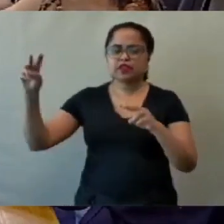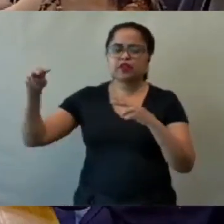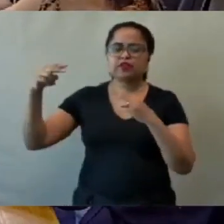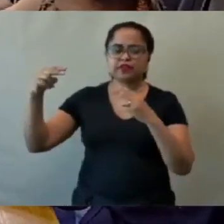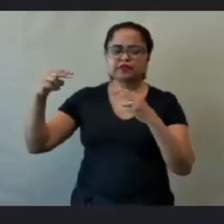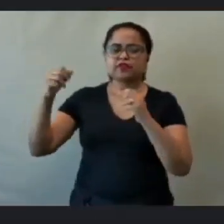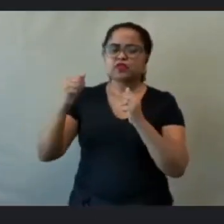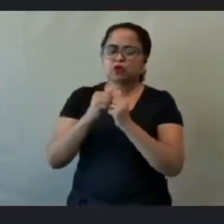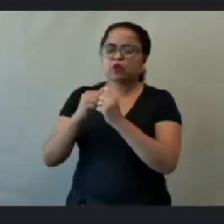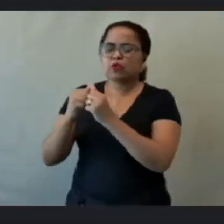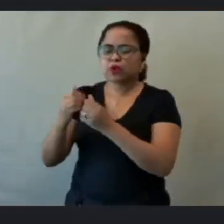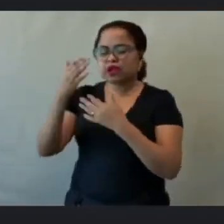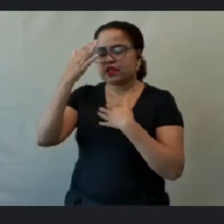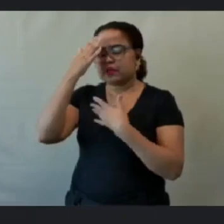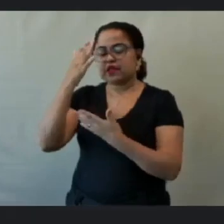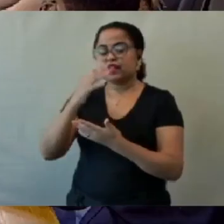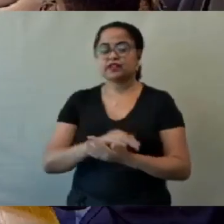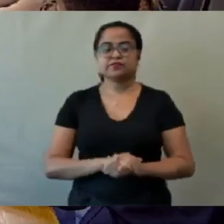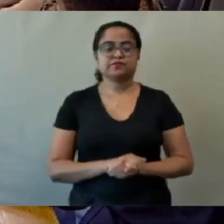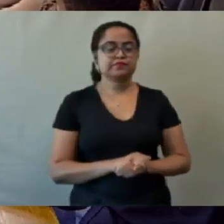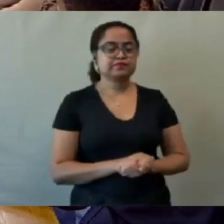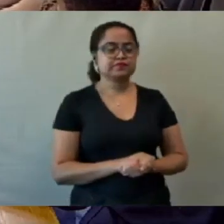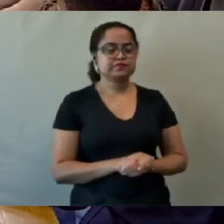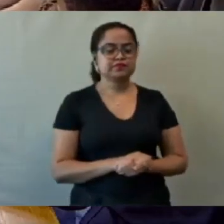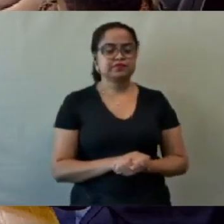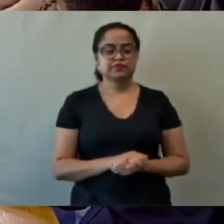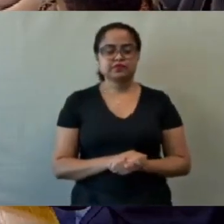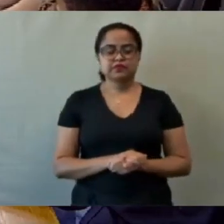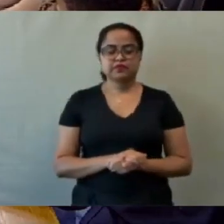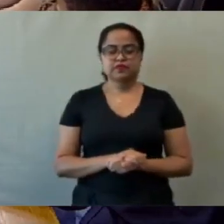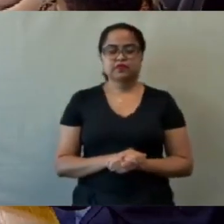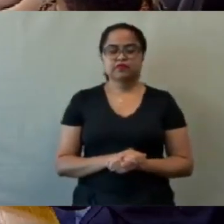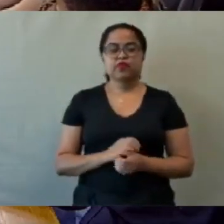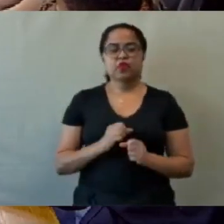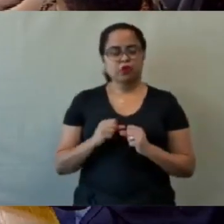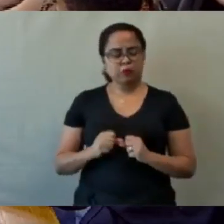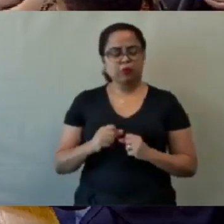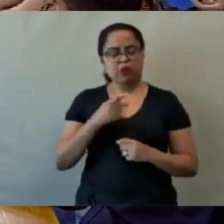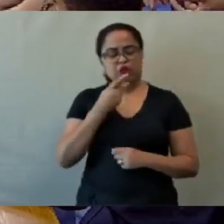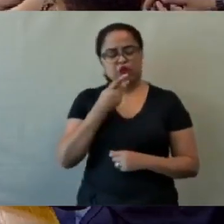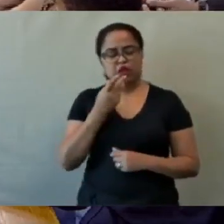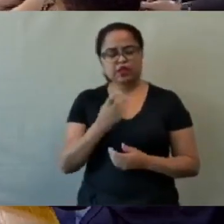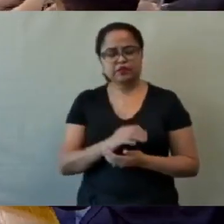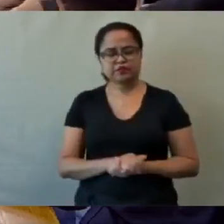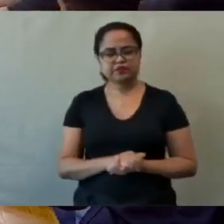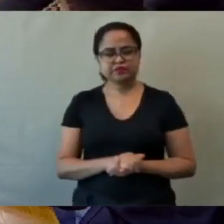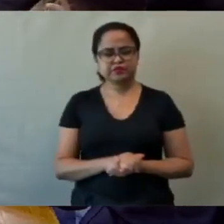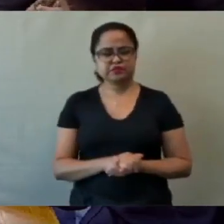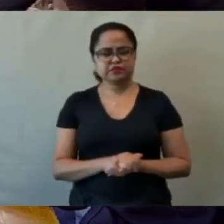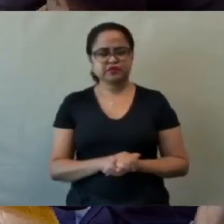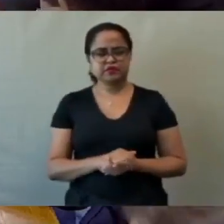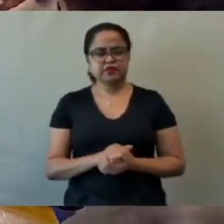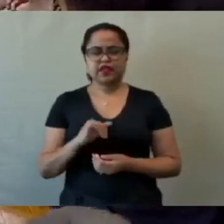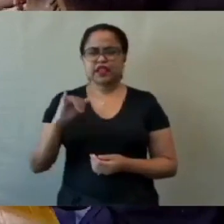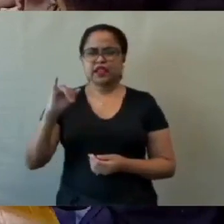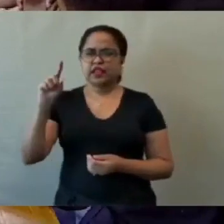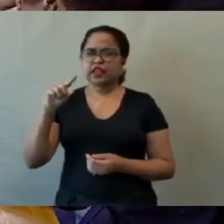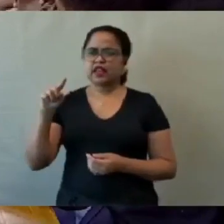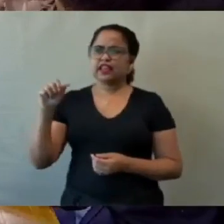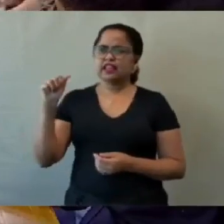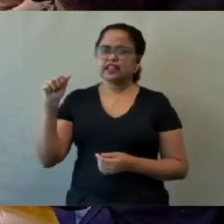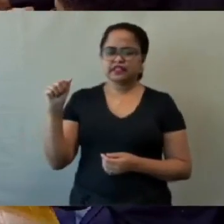acompanhando, Isa. Obrigada. Ah, obrigada a você. Pode falar, professora Marli. Gente, a Isa falou, vou dar a palavra